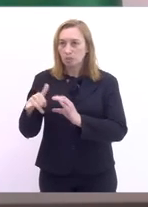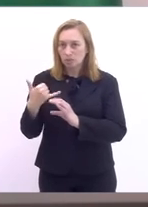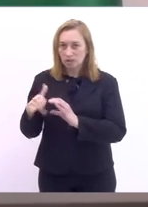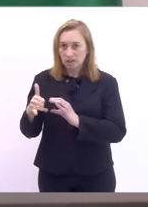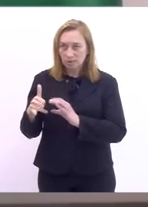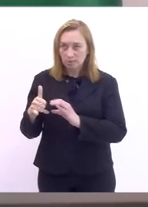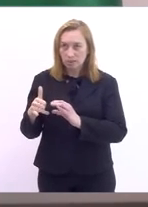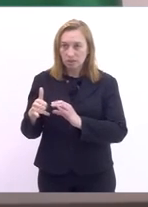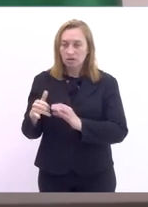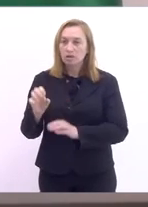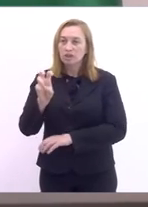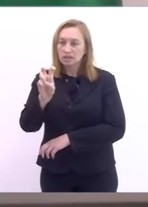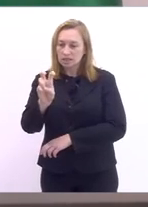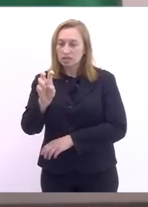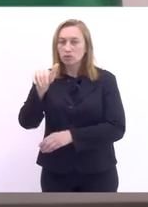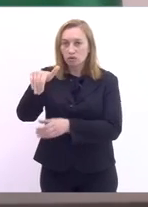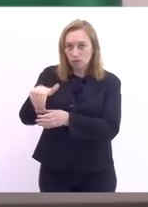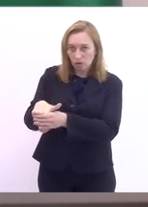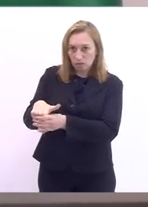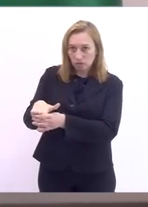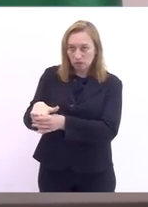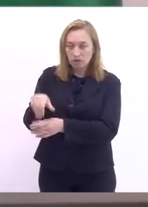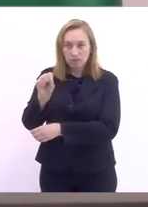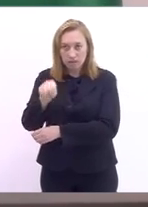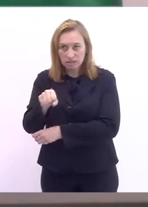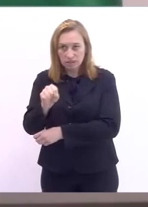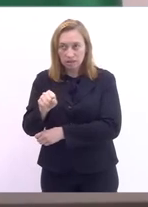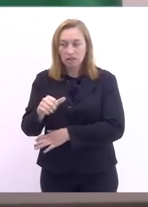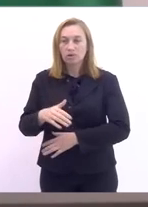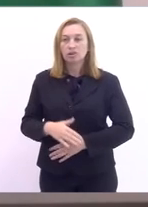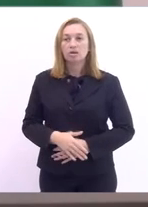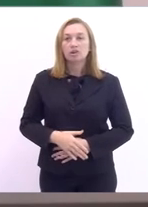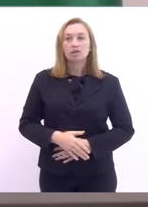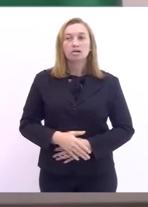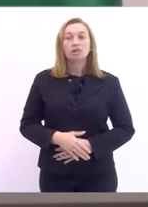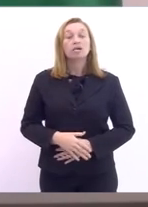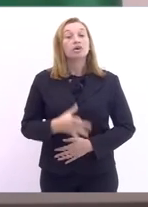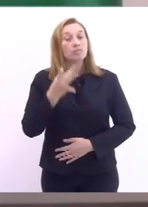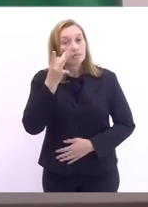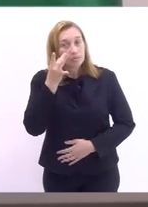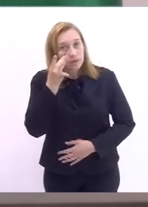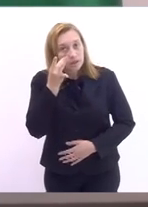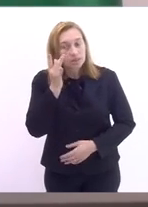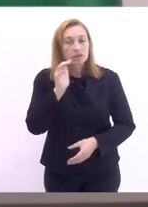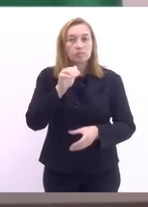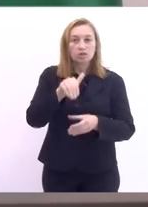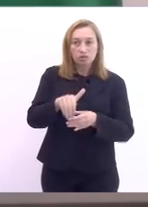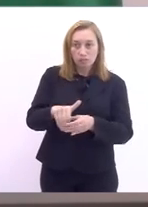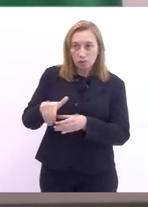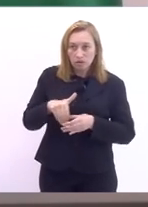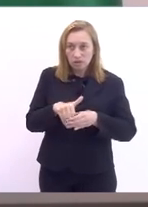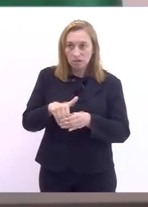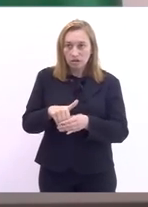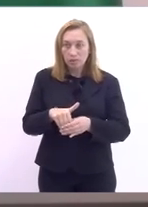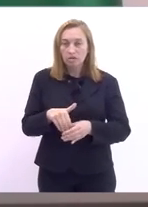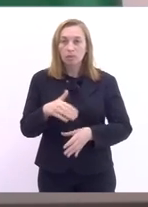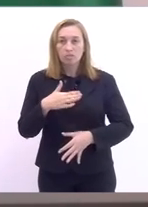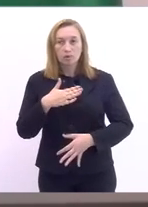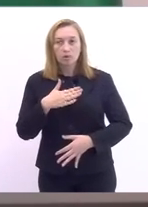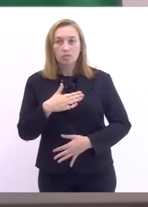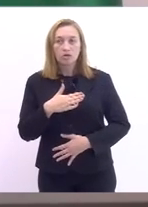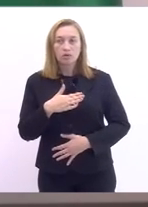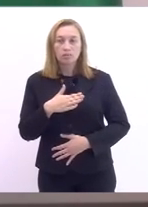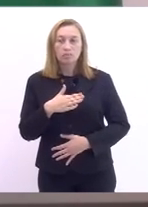tiveram 5 votos favoráveis. E, presencialmente, tivemos o